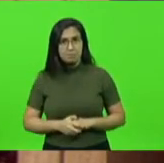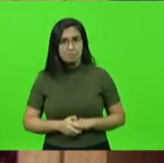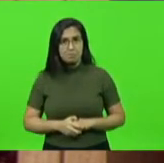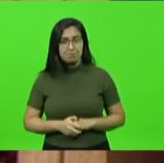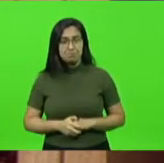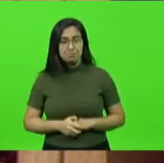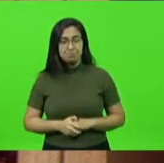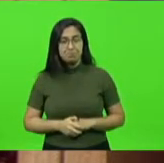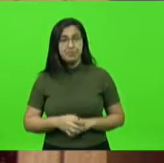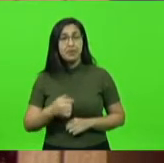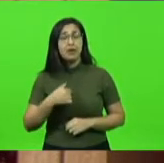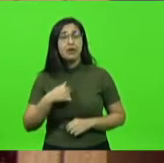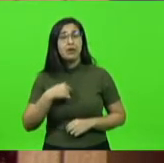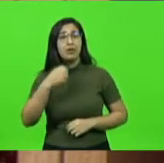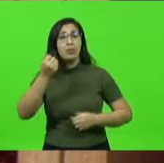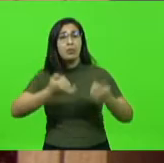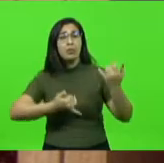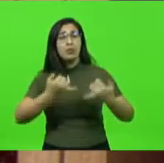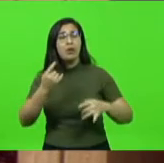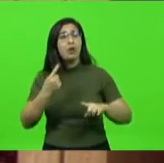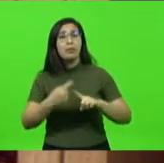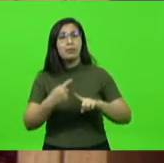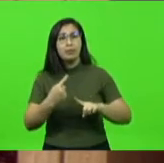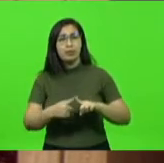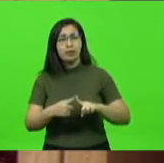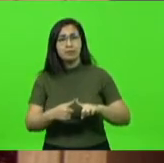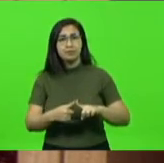E eu estou falando isso com muita